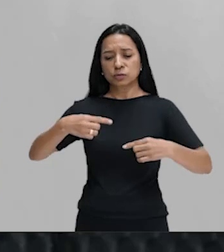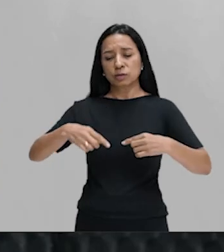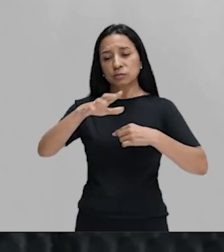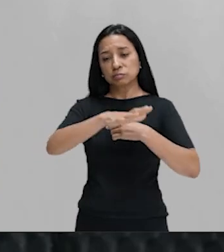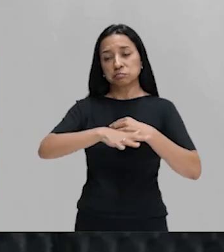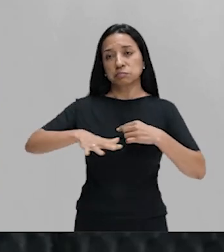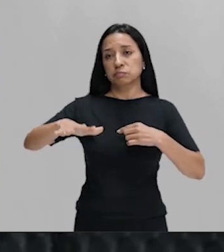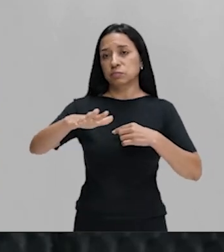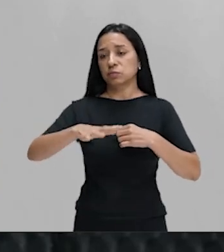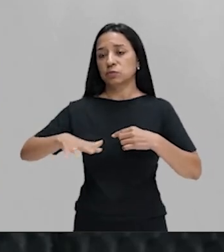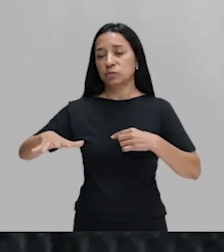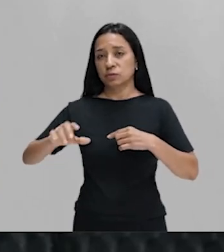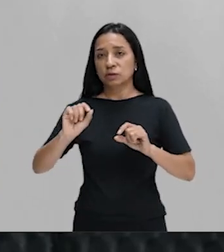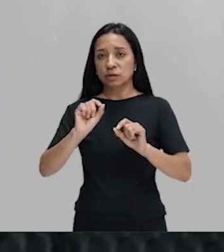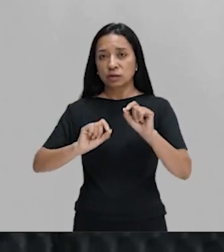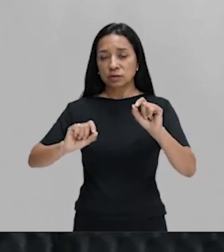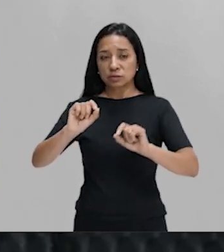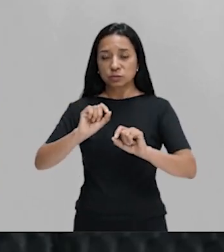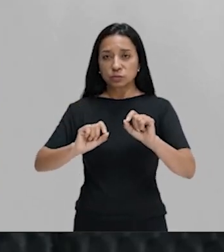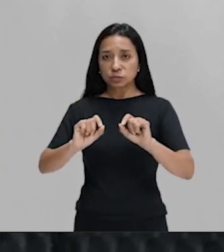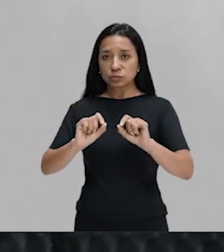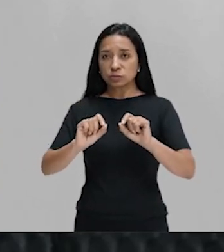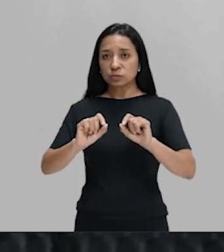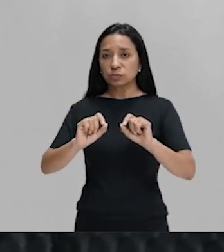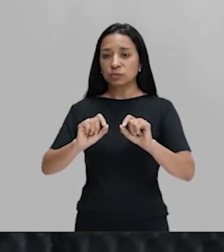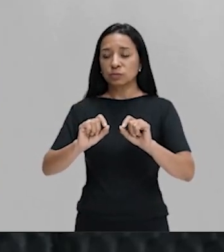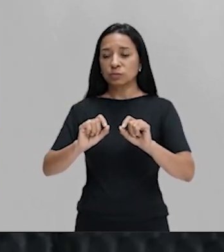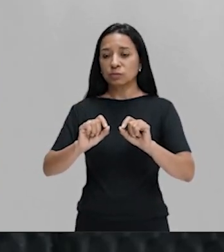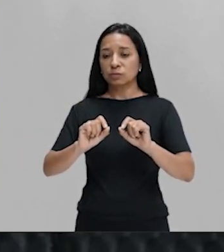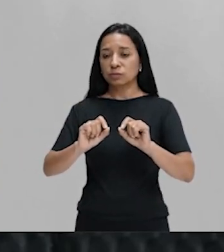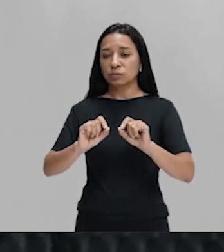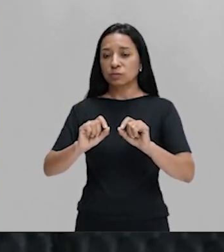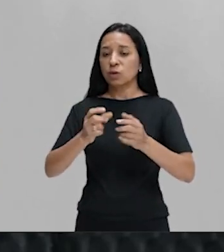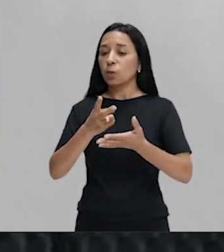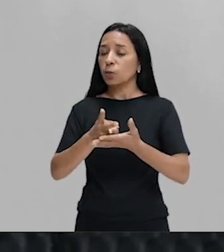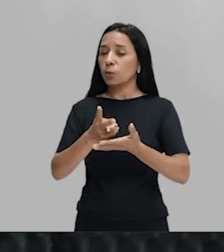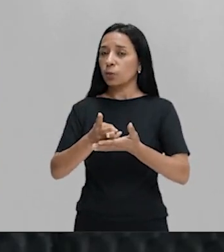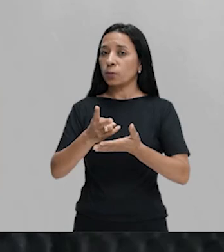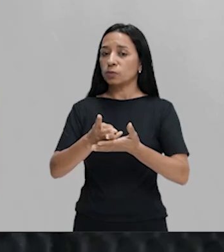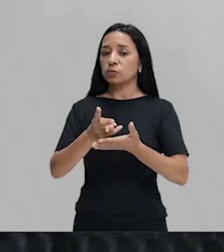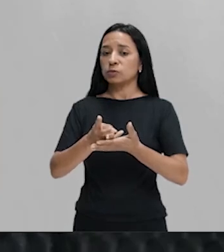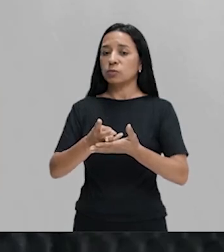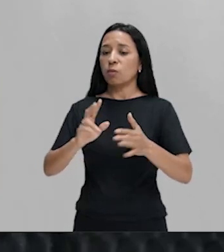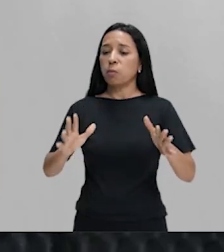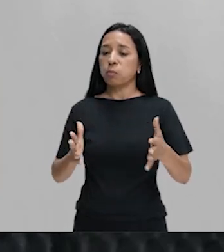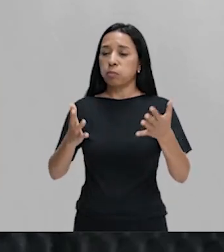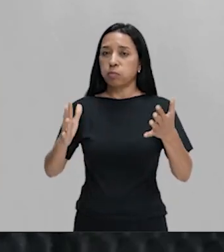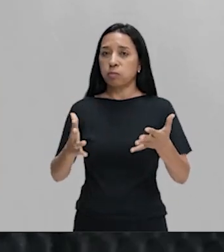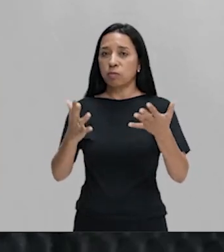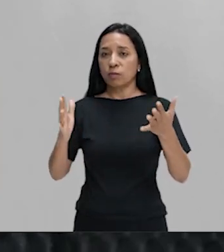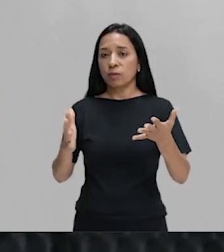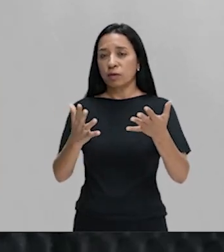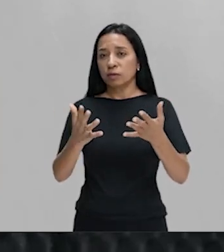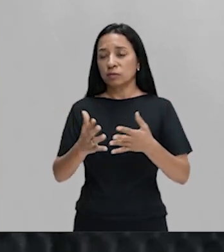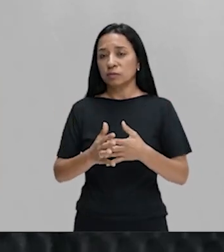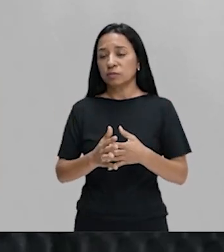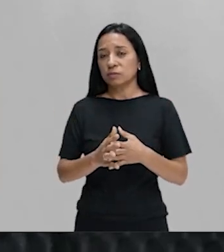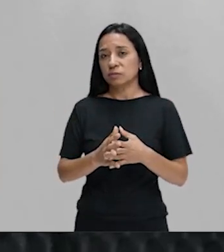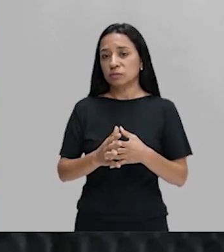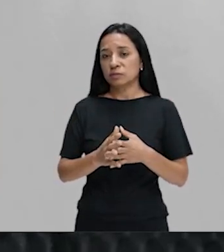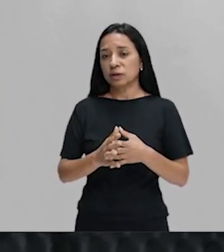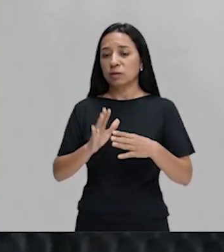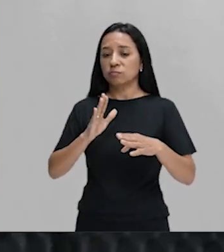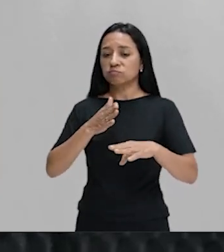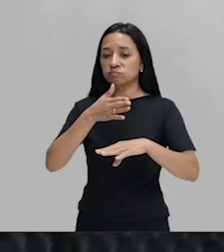regiões. E isso, de certa forma, acabou alimentando conflitos dentro do território do